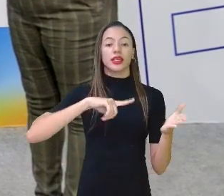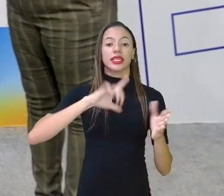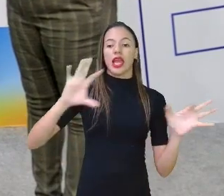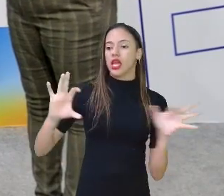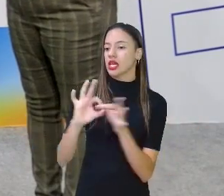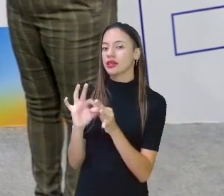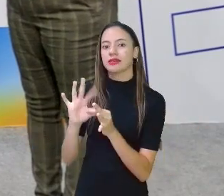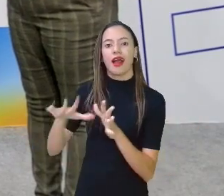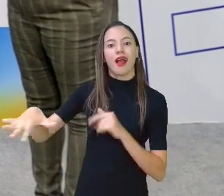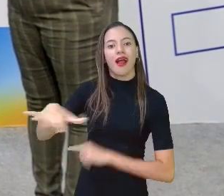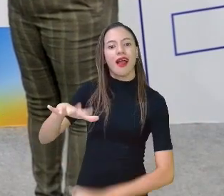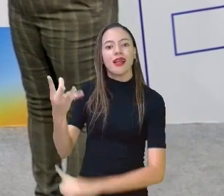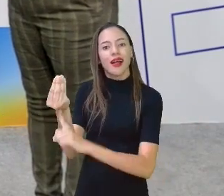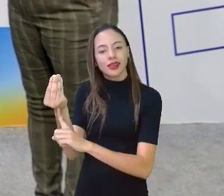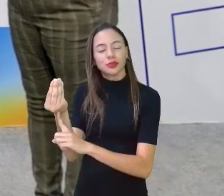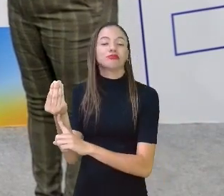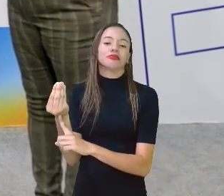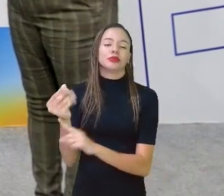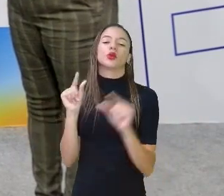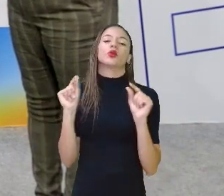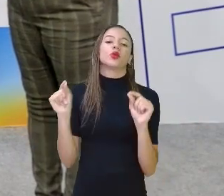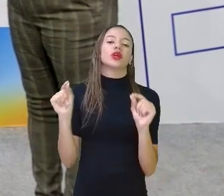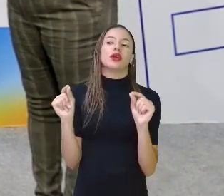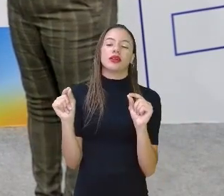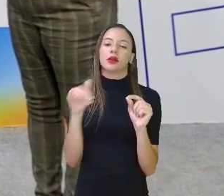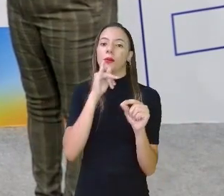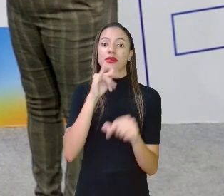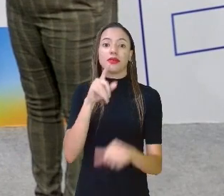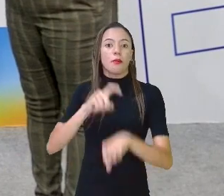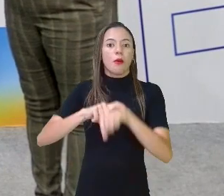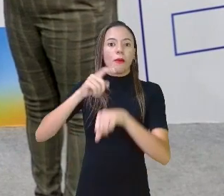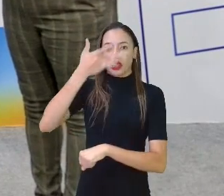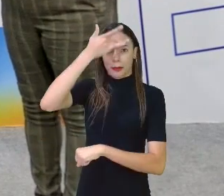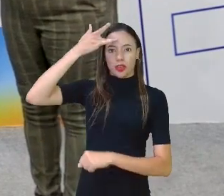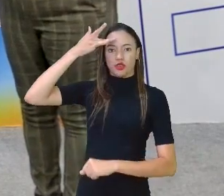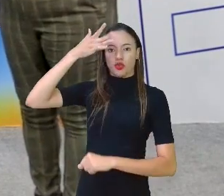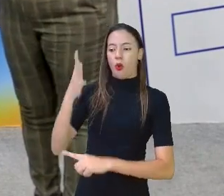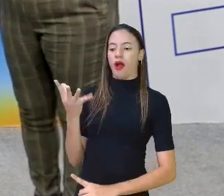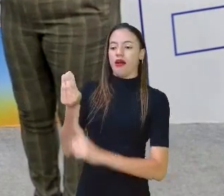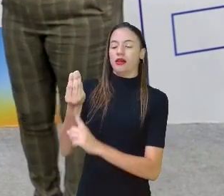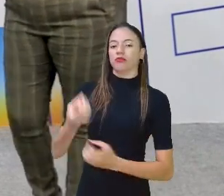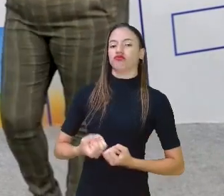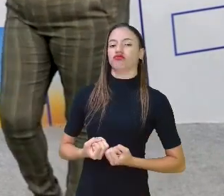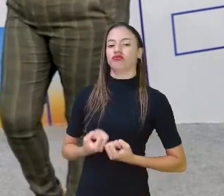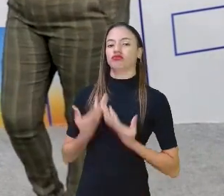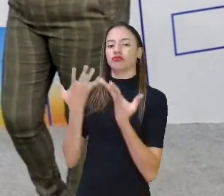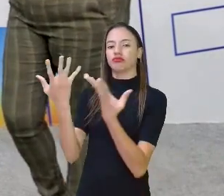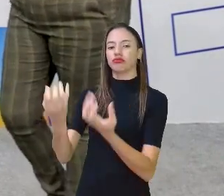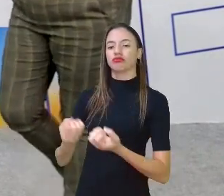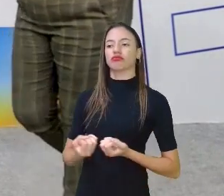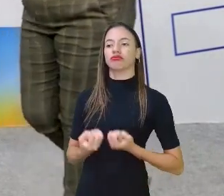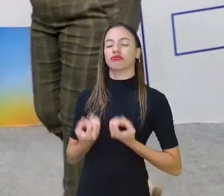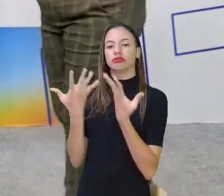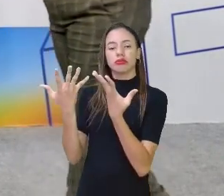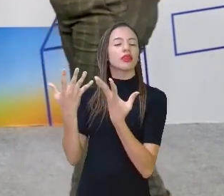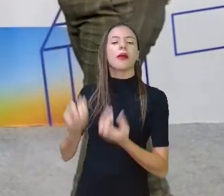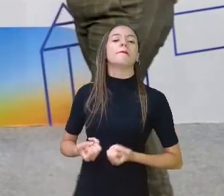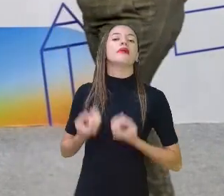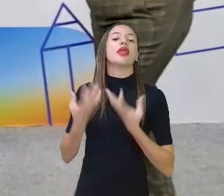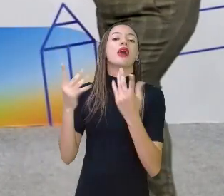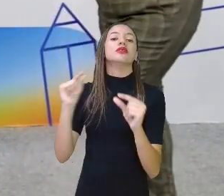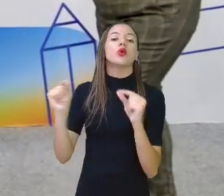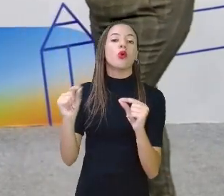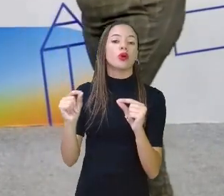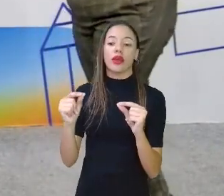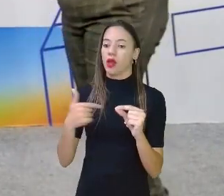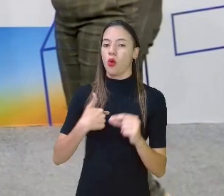ligada à arte, que é exatamente quando o artista, ele se expressa, acaba expressando